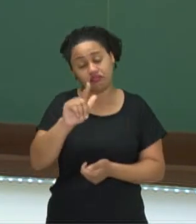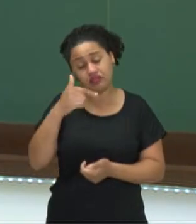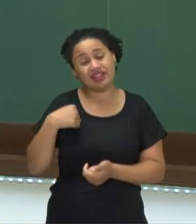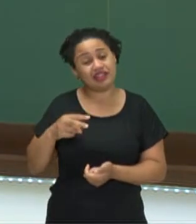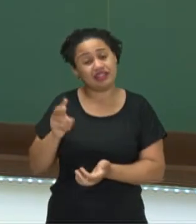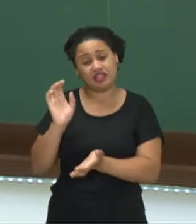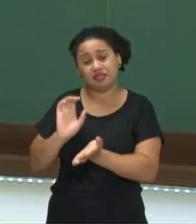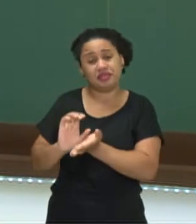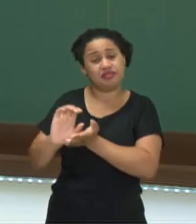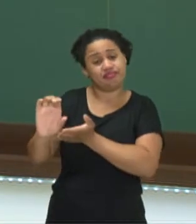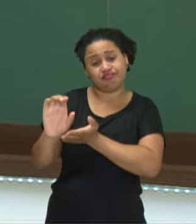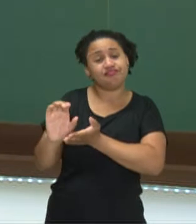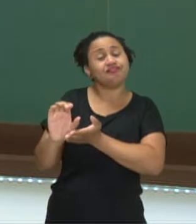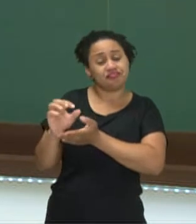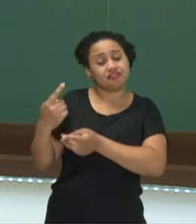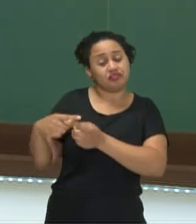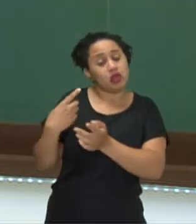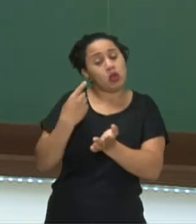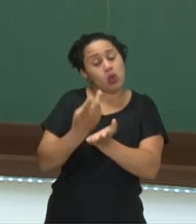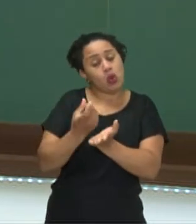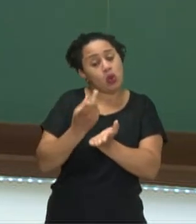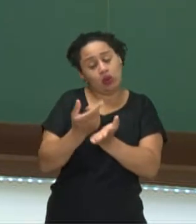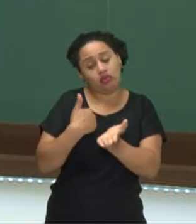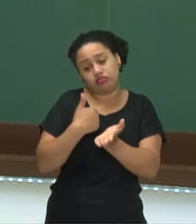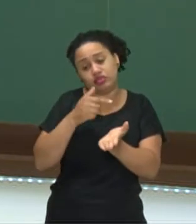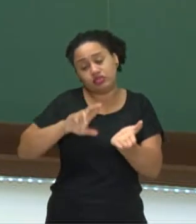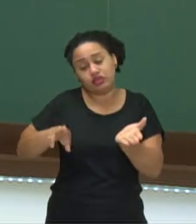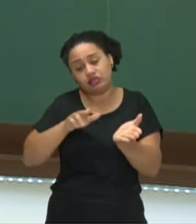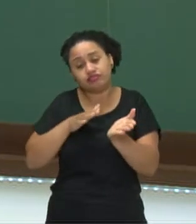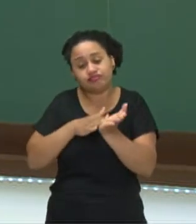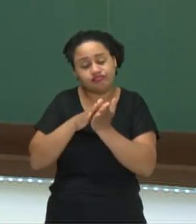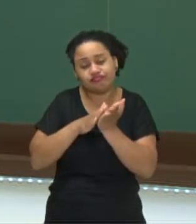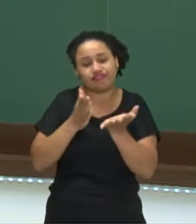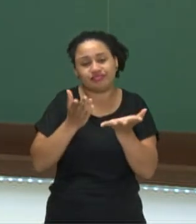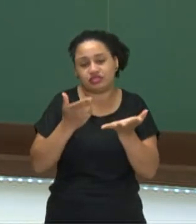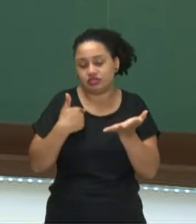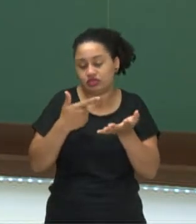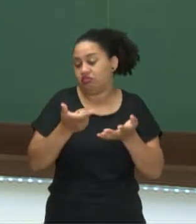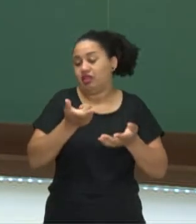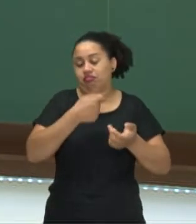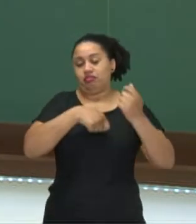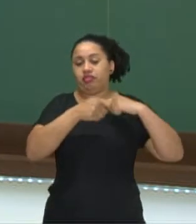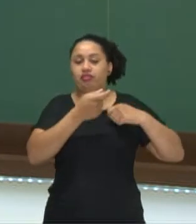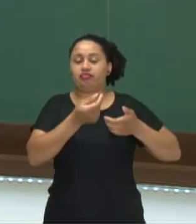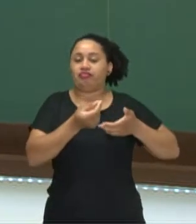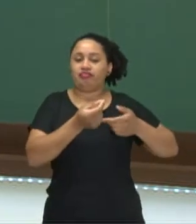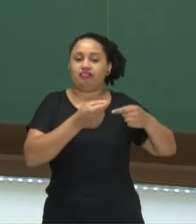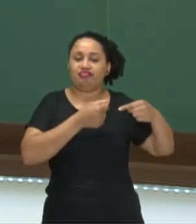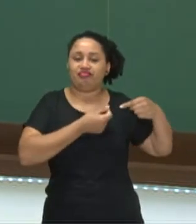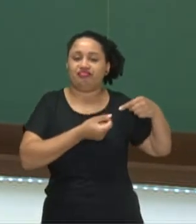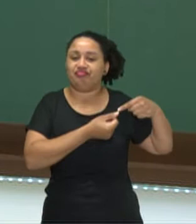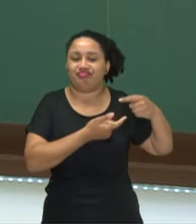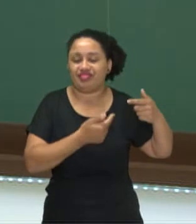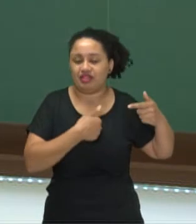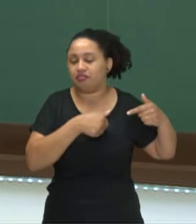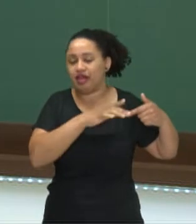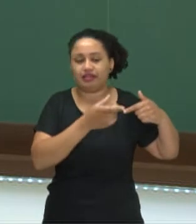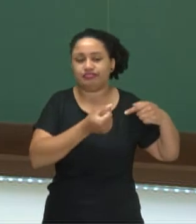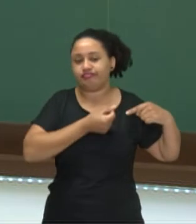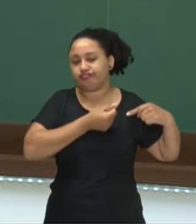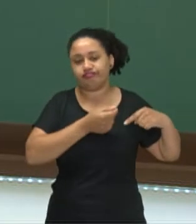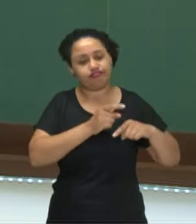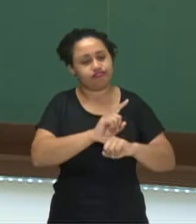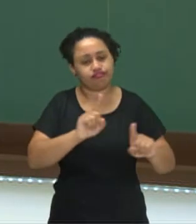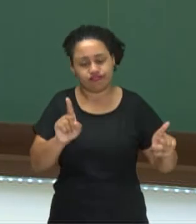ser sempre um passivo, que é a compra, você vai consumir, ela não vai te gerar uma